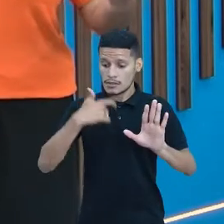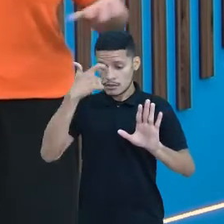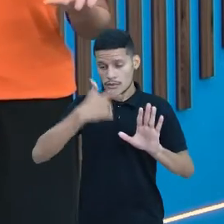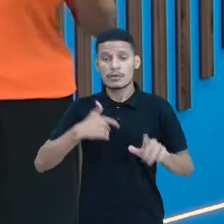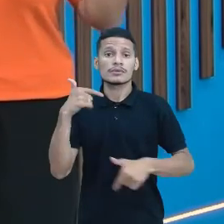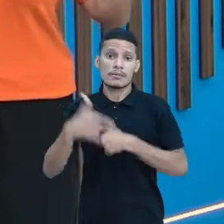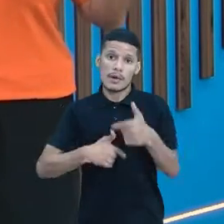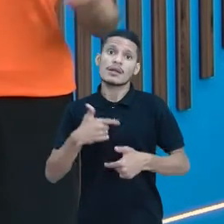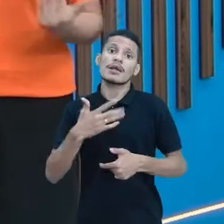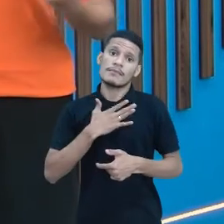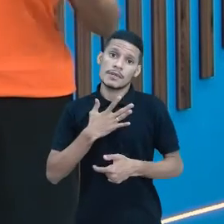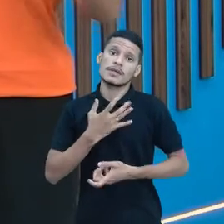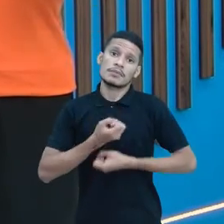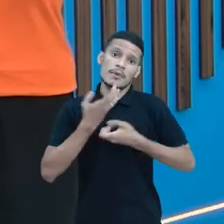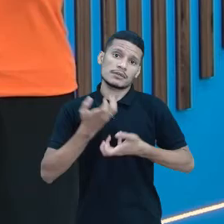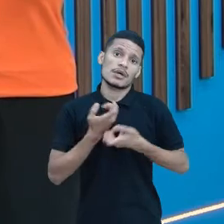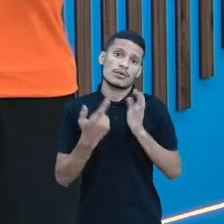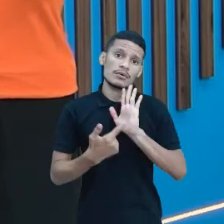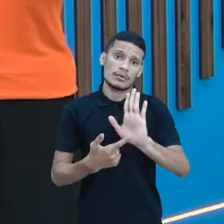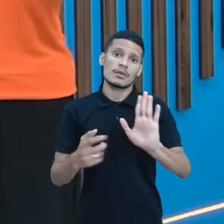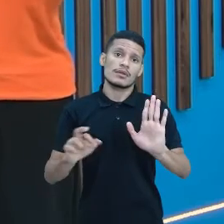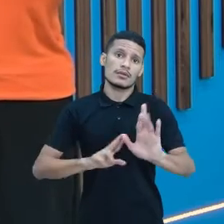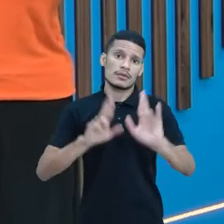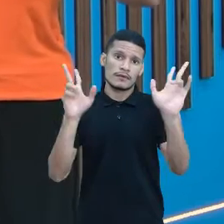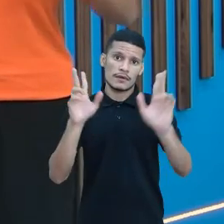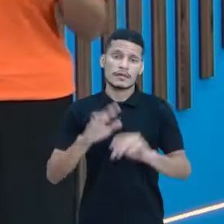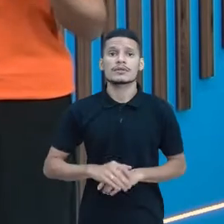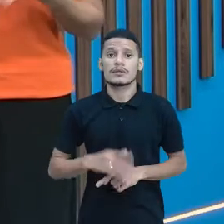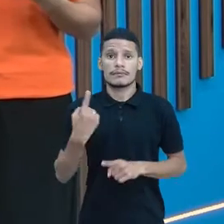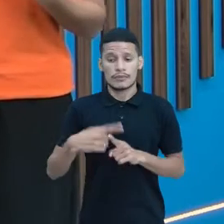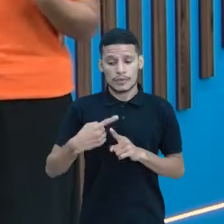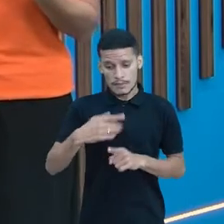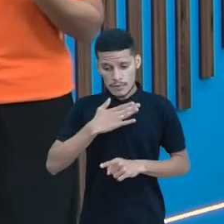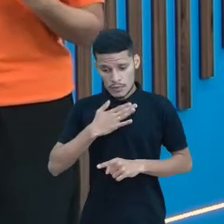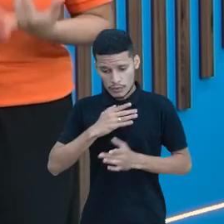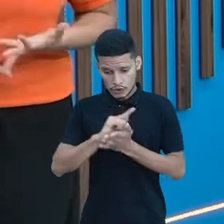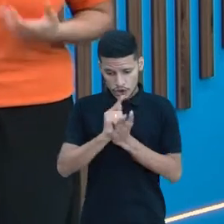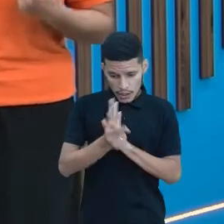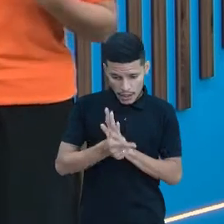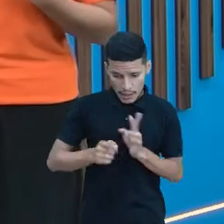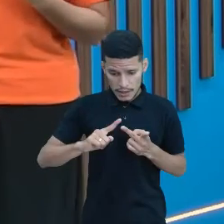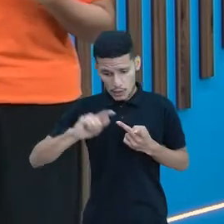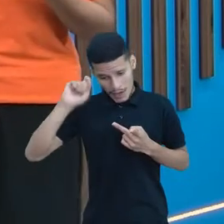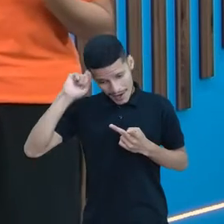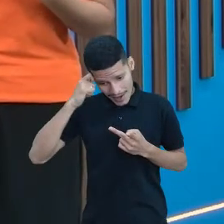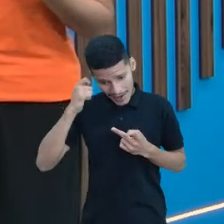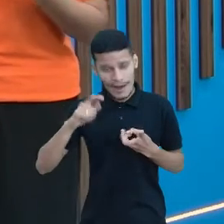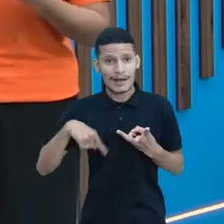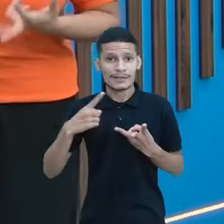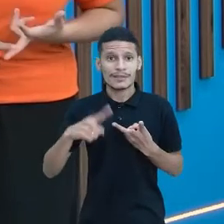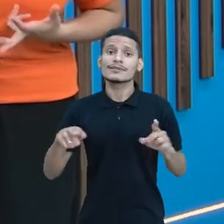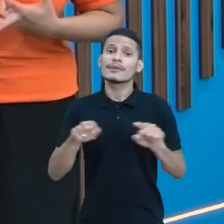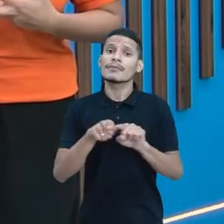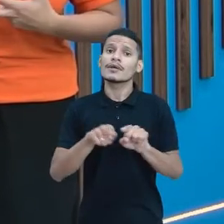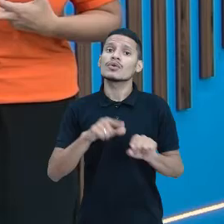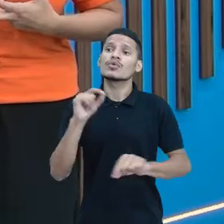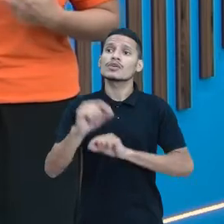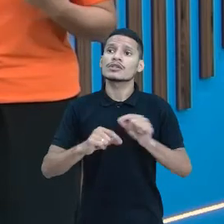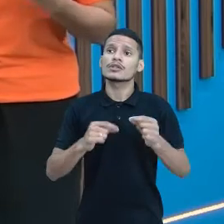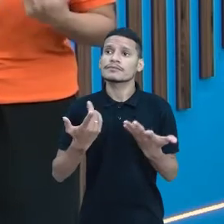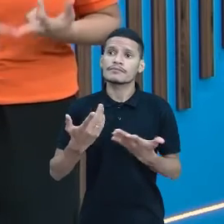expressão, ela é diferente. Por quê? Por causa do meu gênero, por causa da minha raça, por causa da